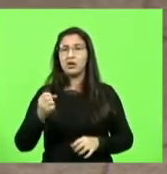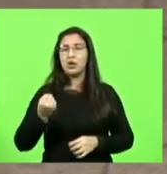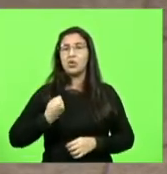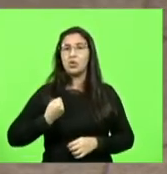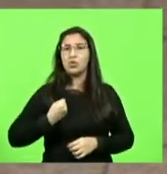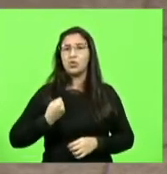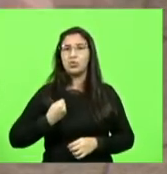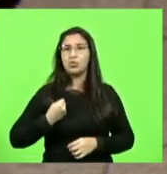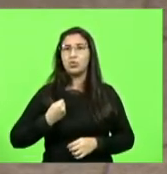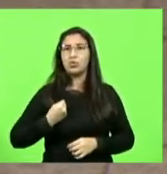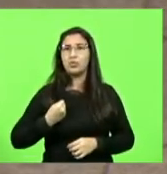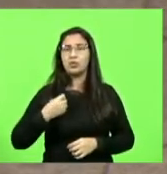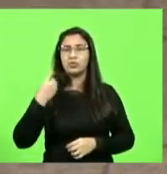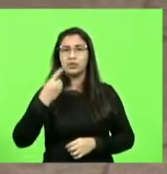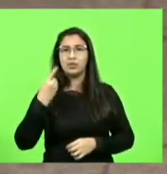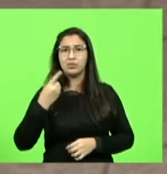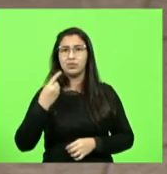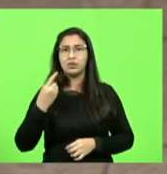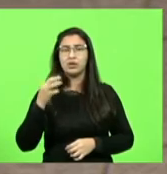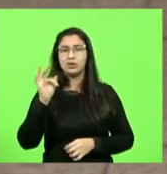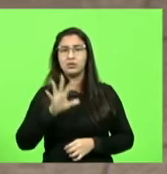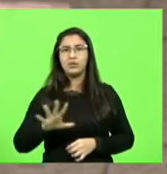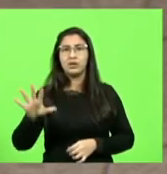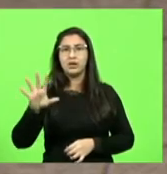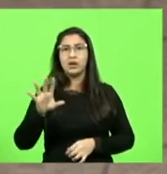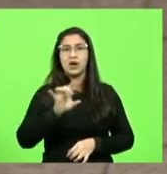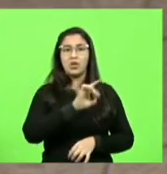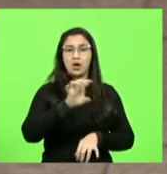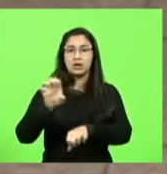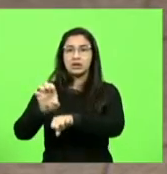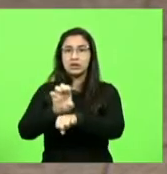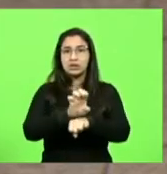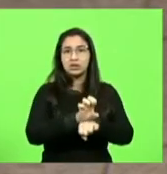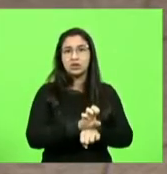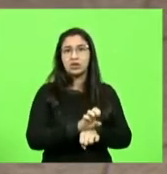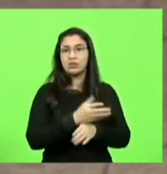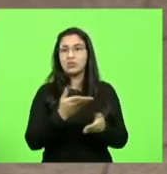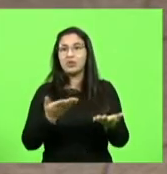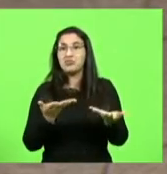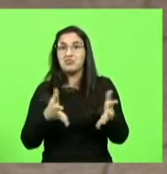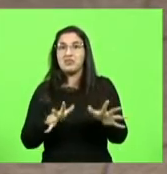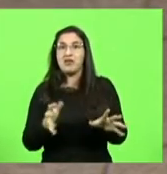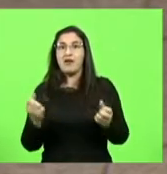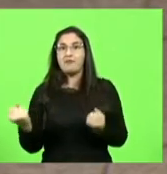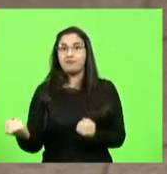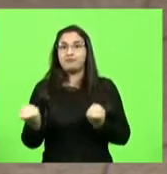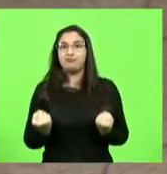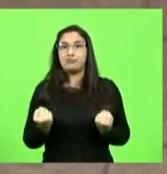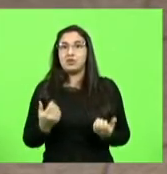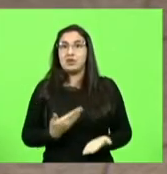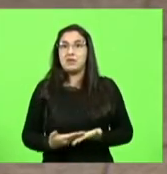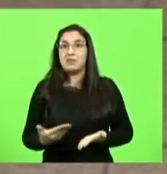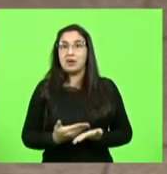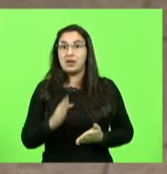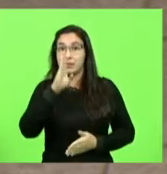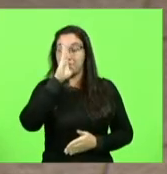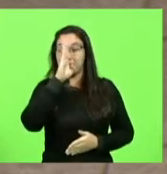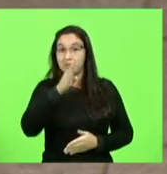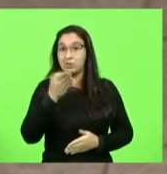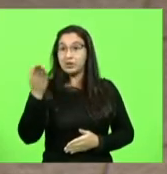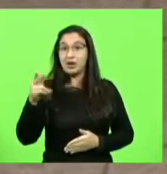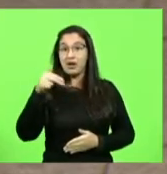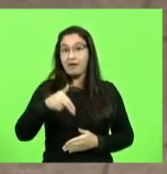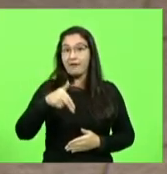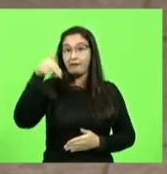estado, mas bate na trave sempre. Ninguém quer perder poder, principalmente o Nordeste, lá que,